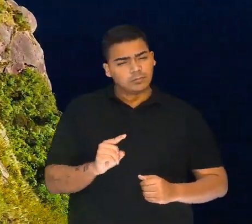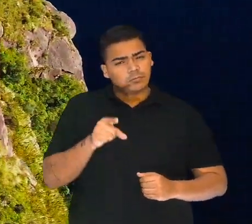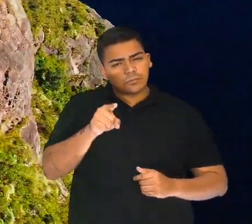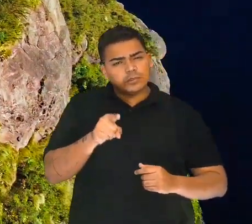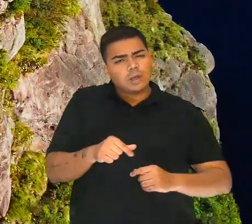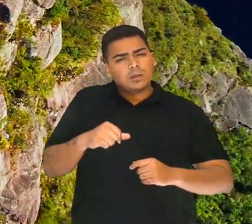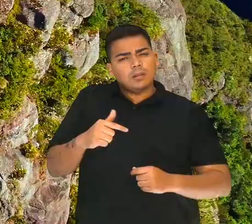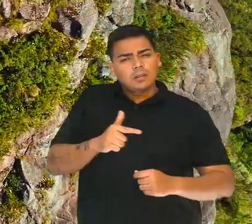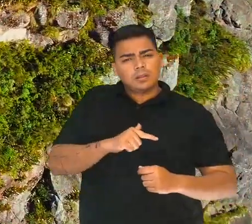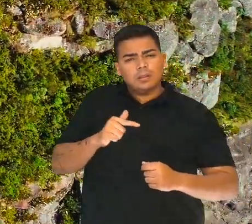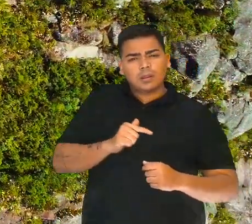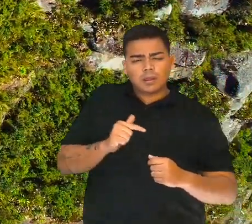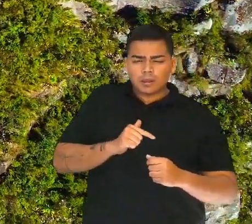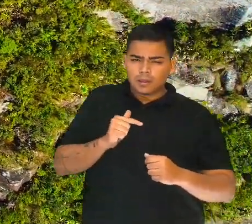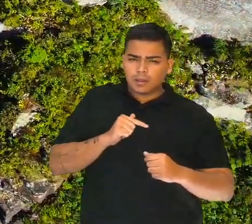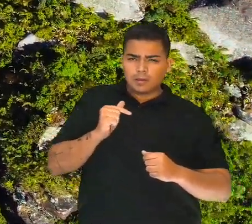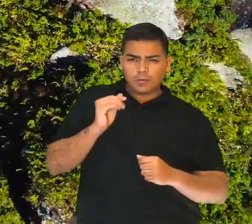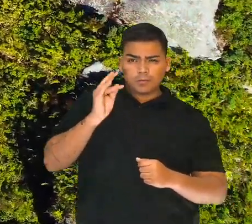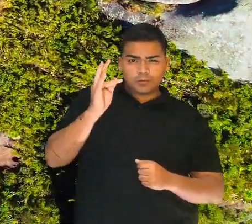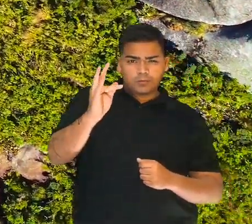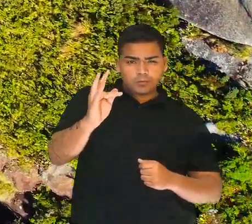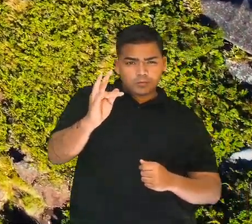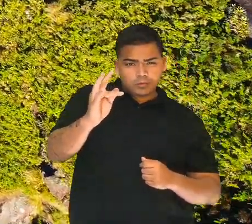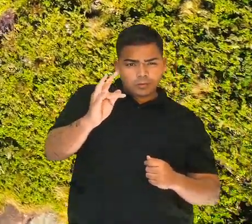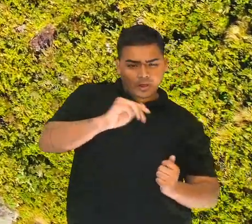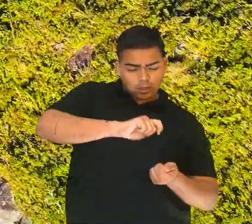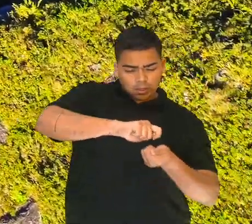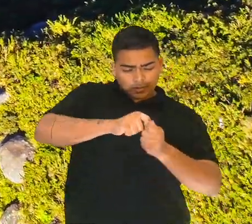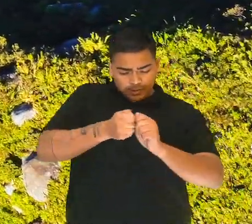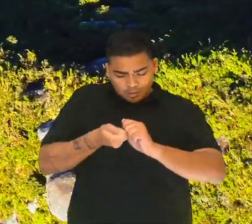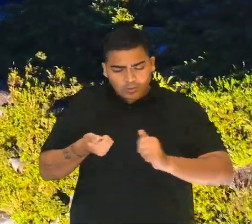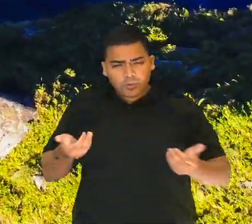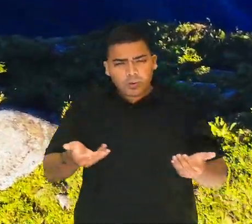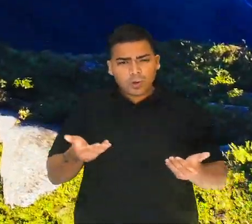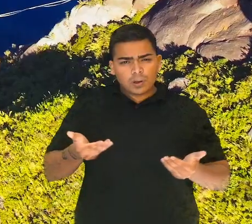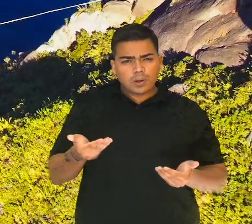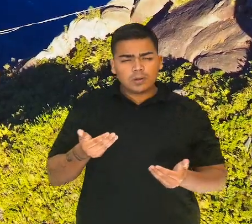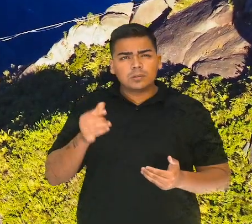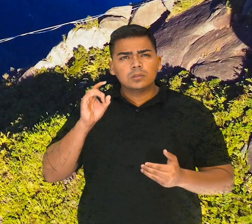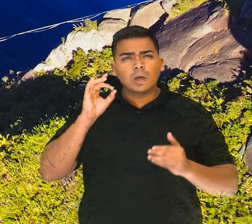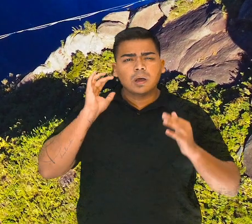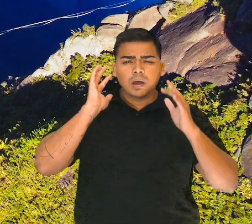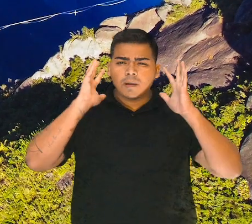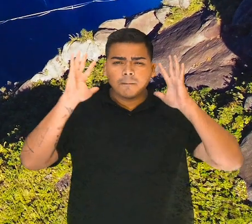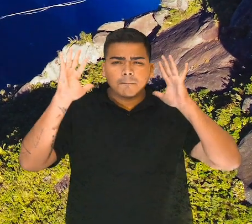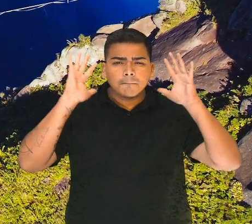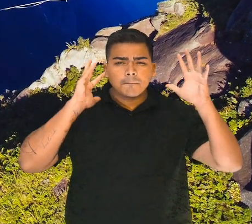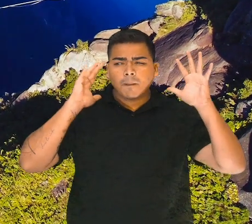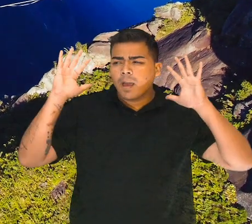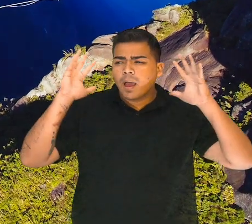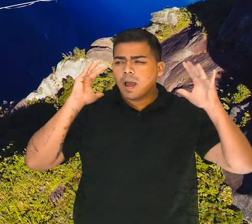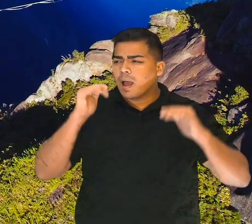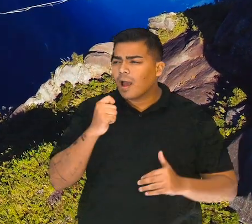tem. Você está vindo do futuro para o presente, baseado em abstrações que você